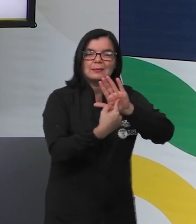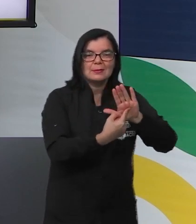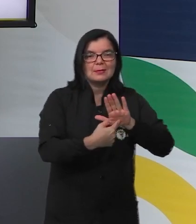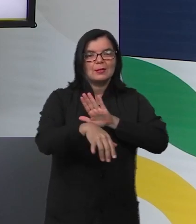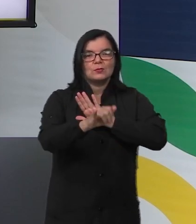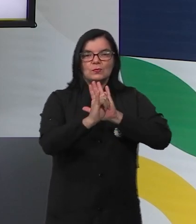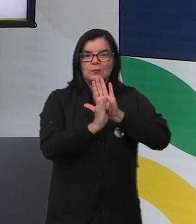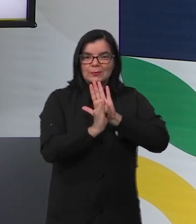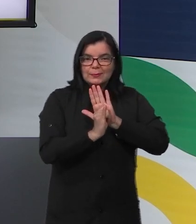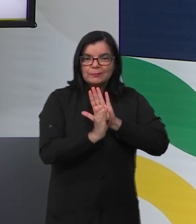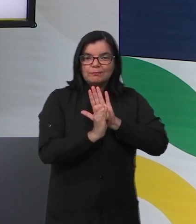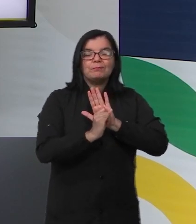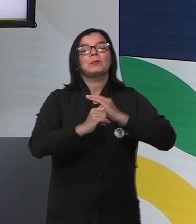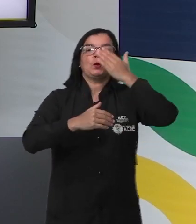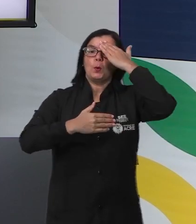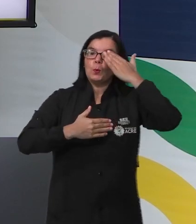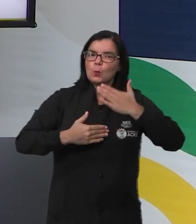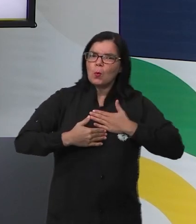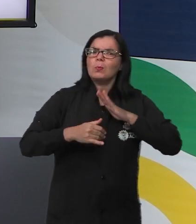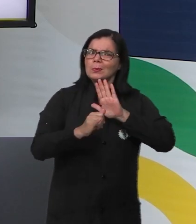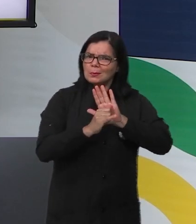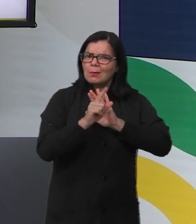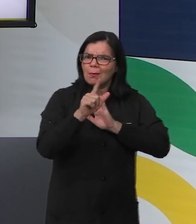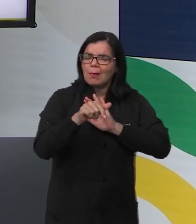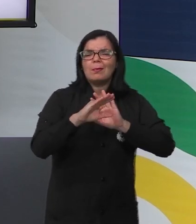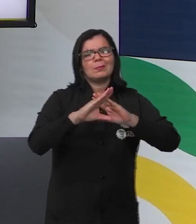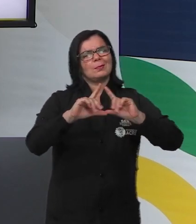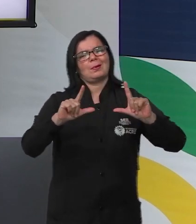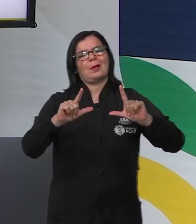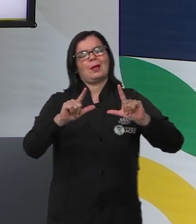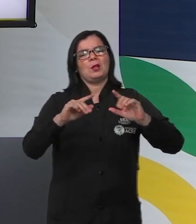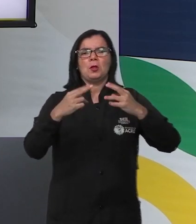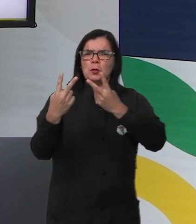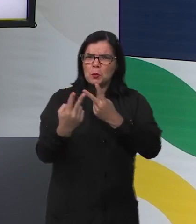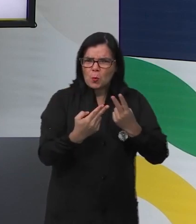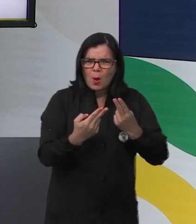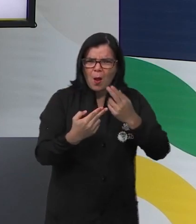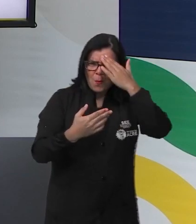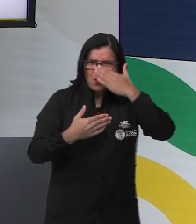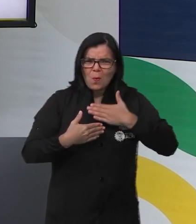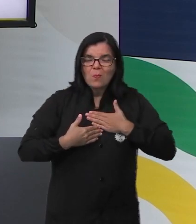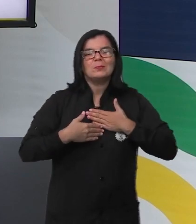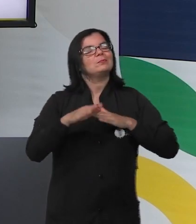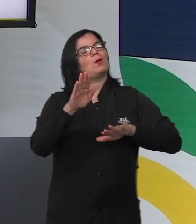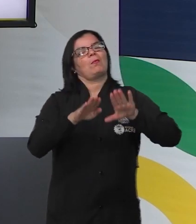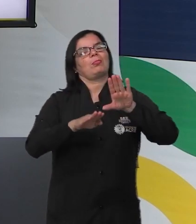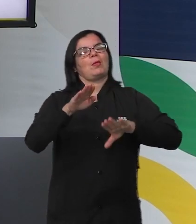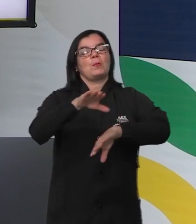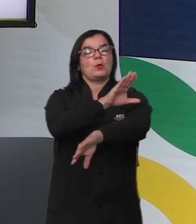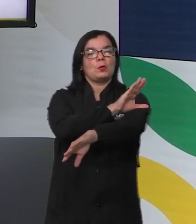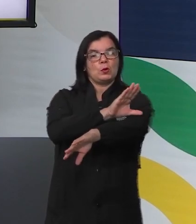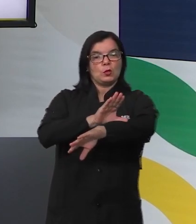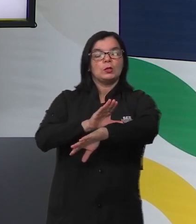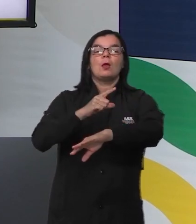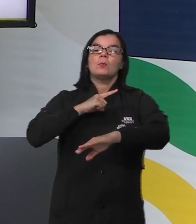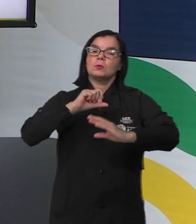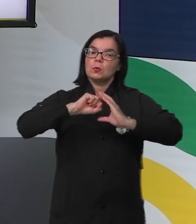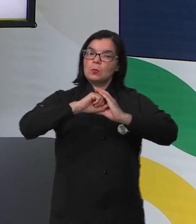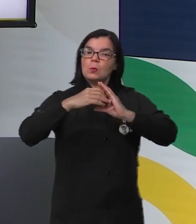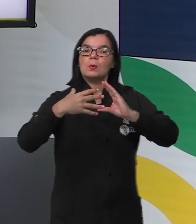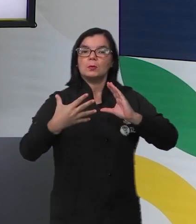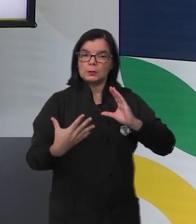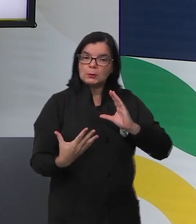sua identidade. O corpo tem identidade? Claro! Todo corpo é igual? Não. A depender da cultura, temos algumas